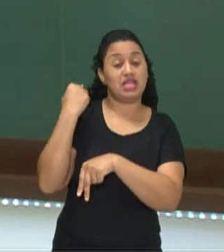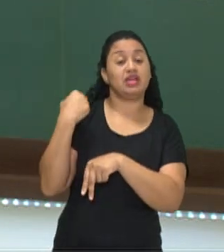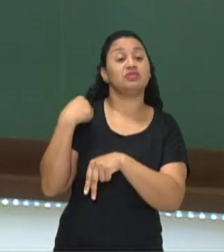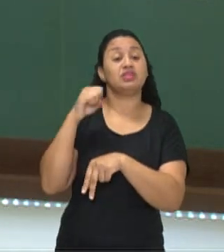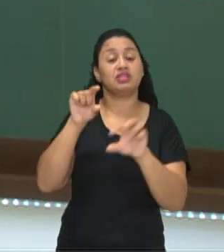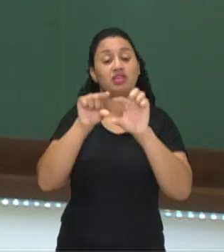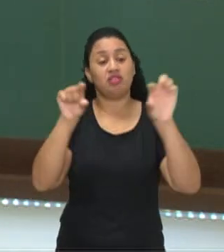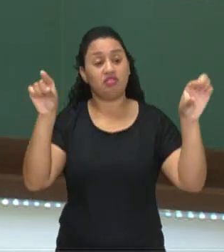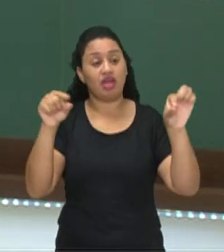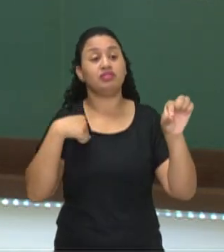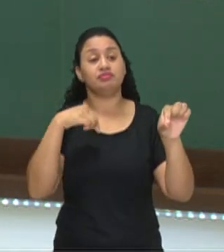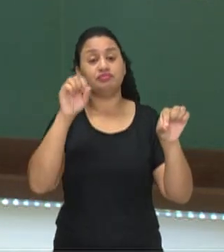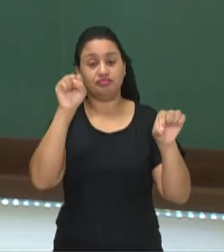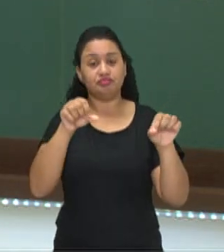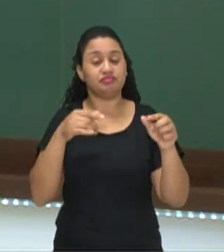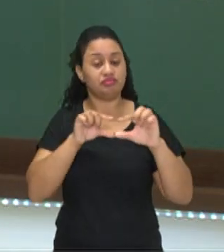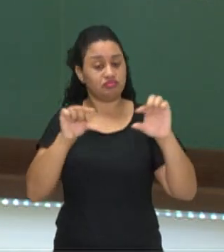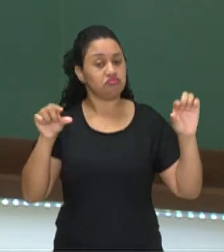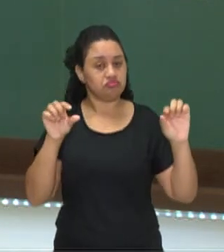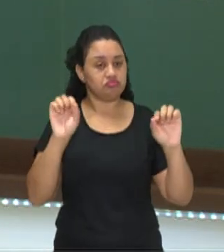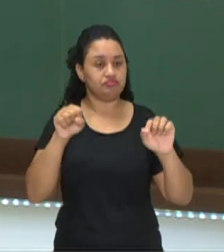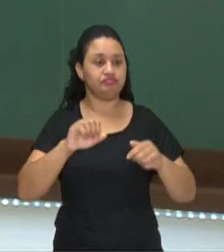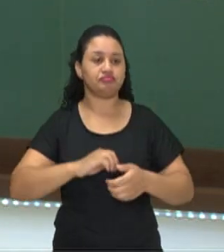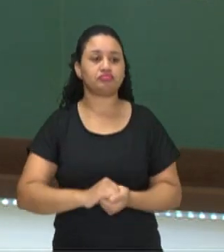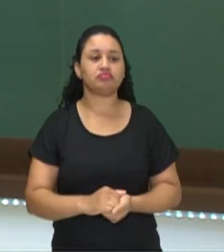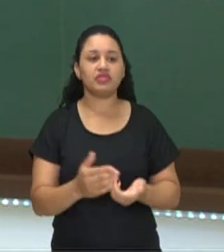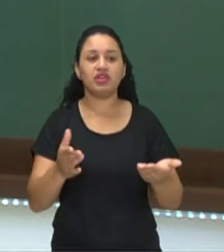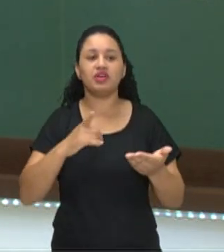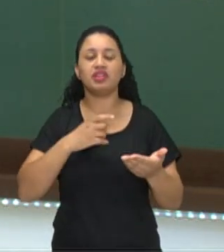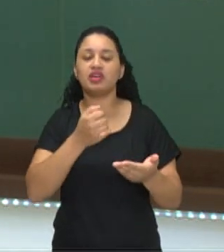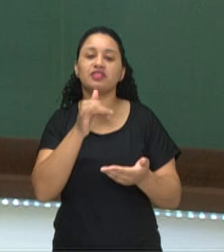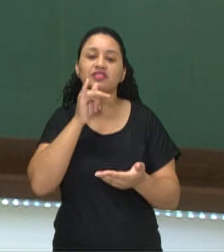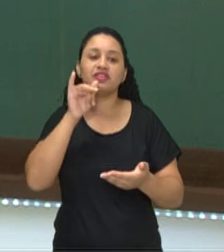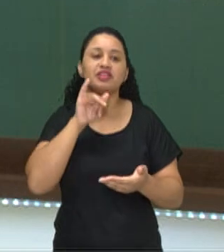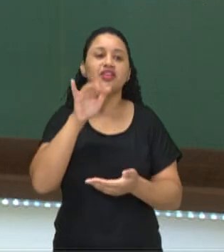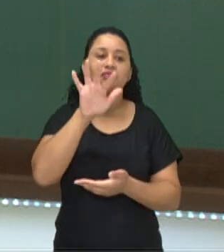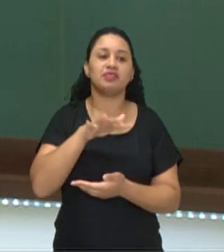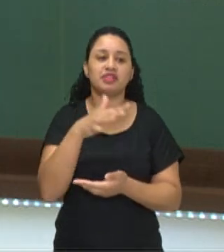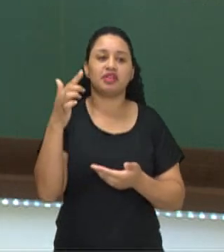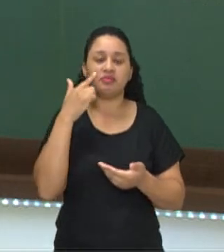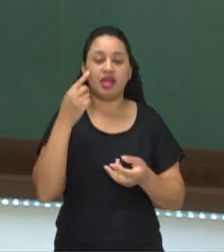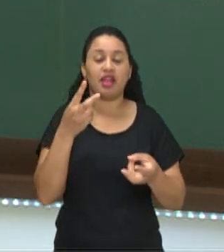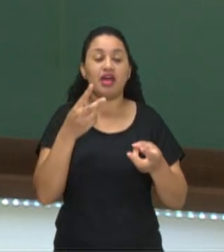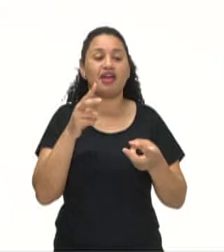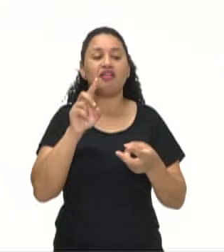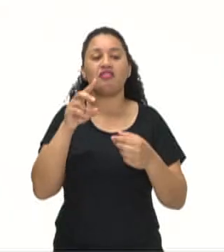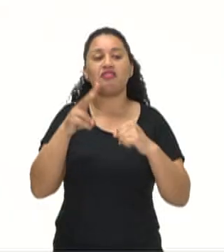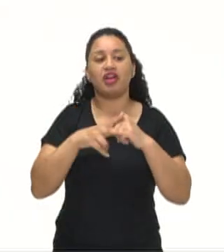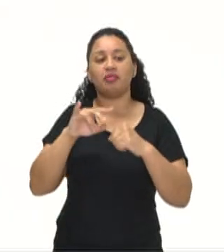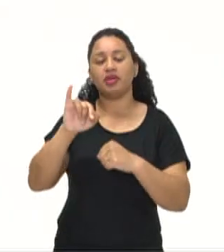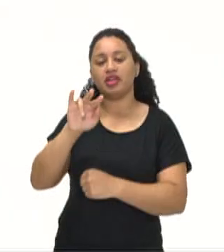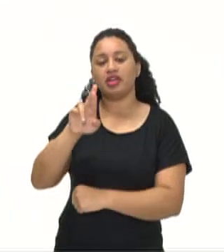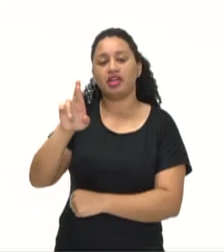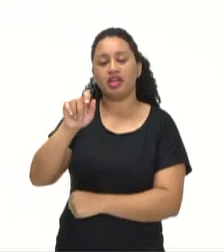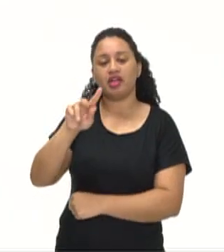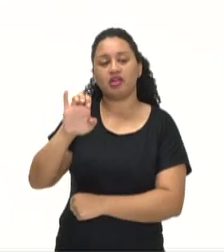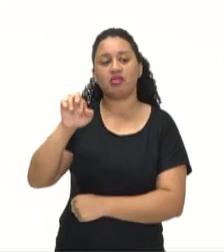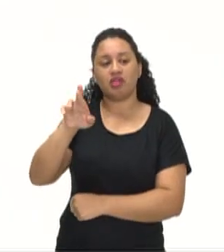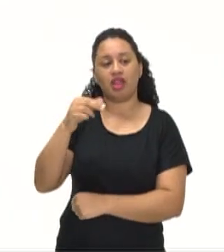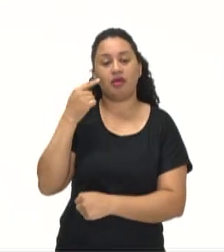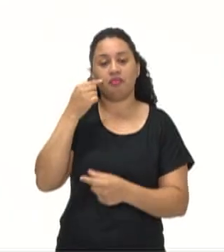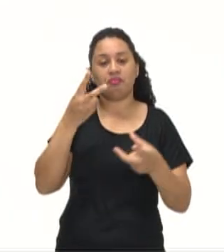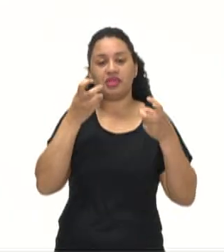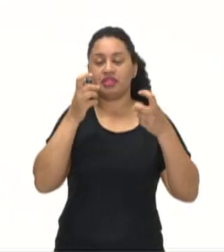frases afirmativas, tá ok? Aqui eu tenho alguns exemplos de verbos irregulares. Give, gave,